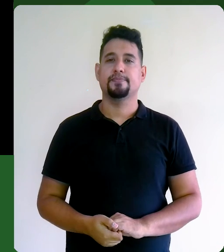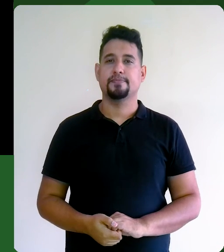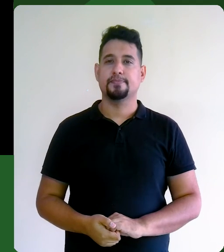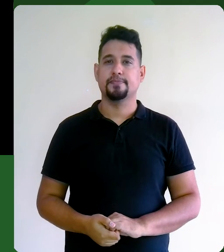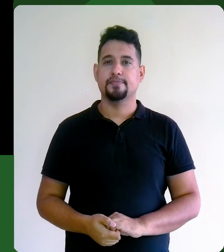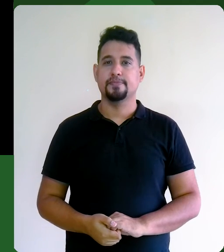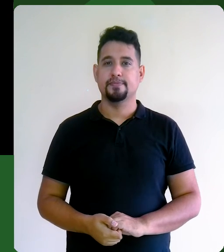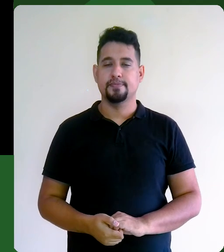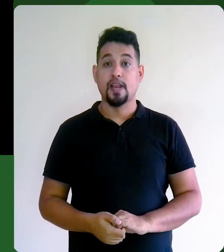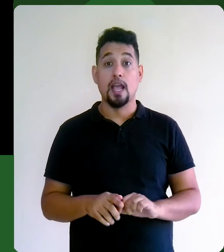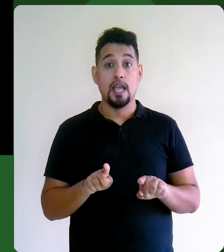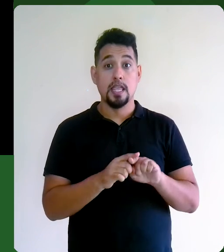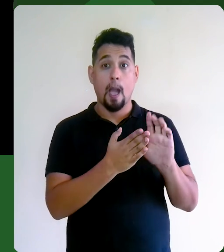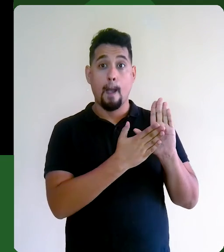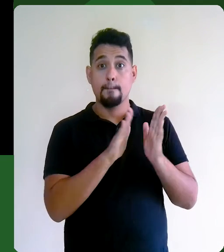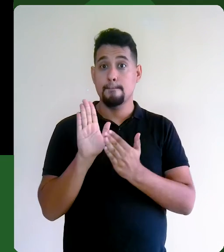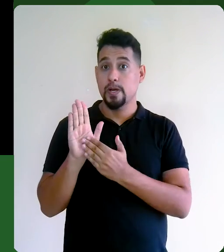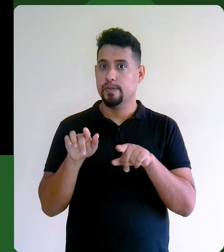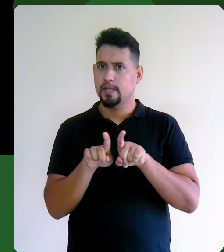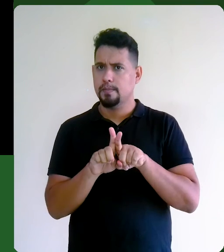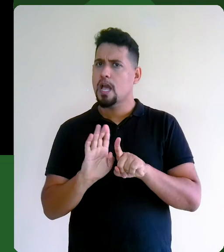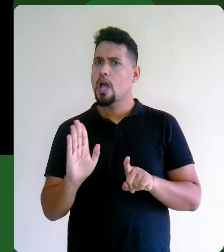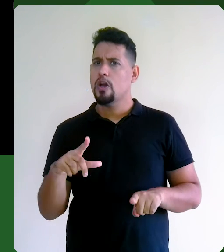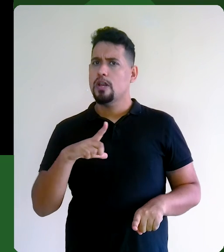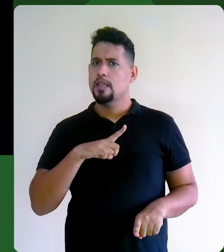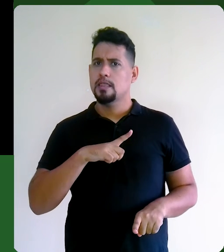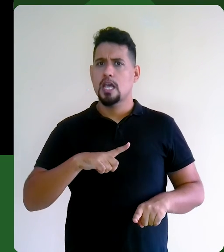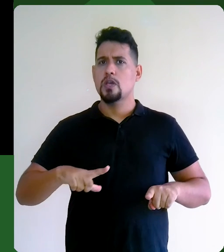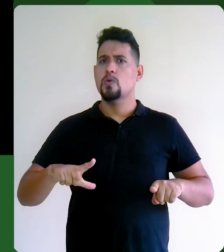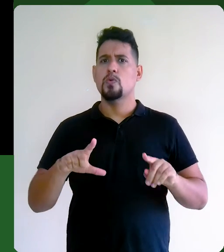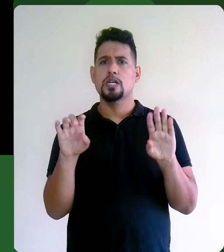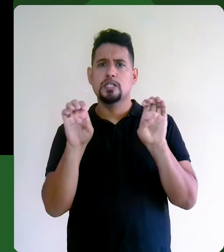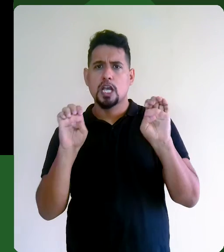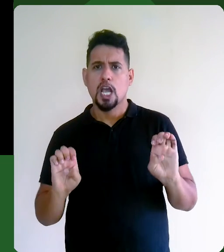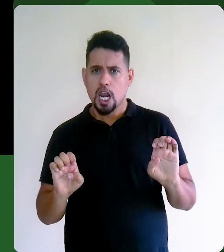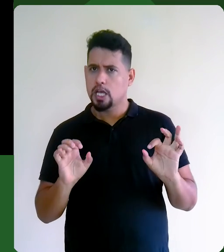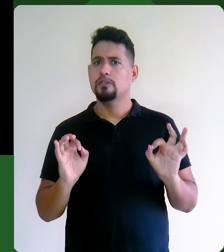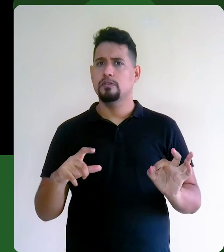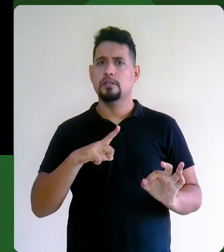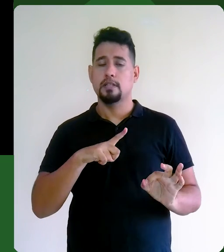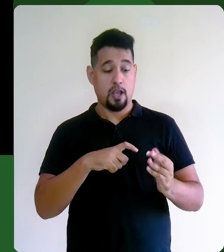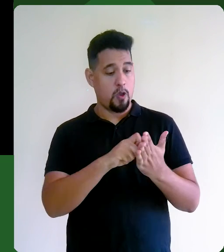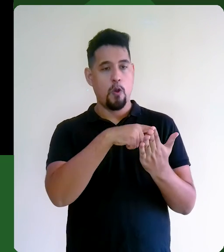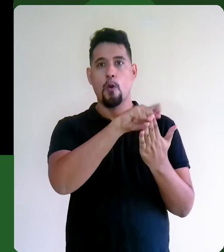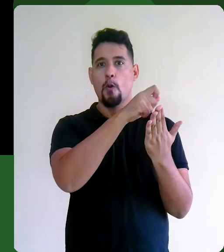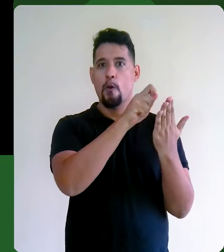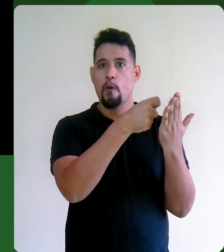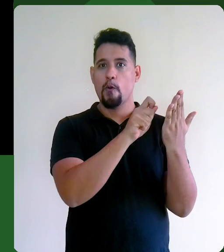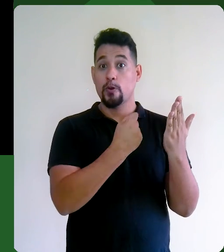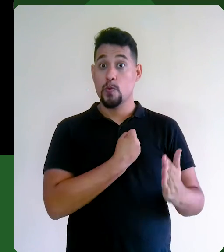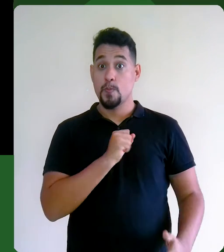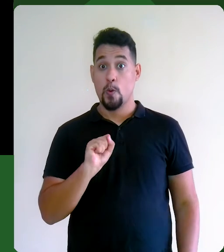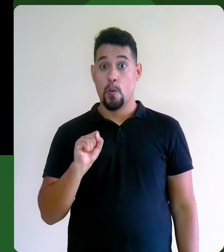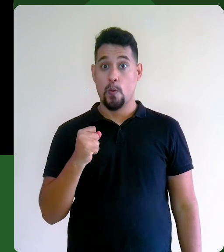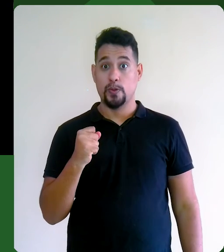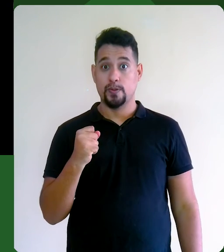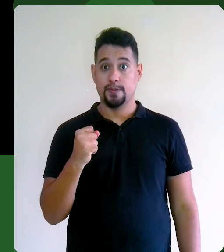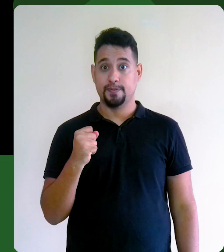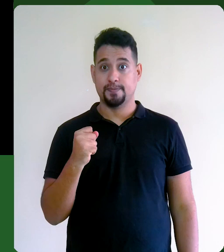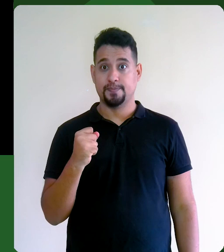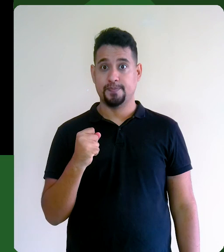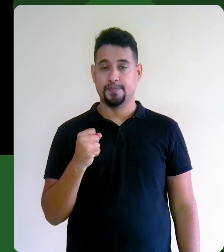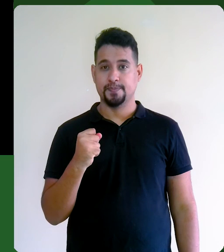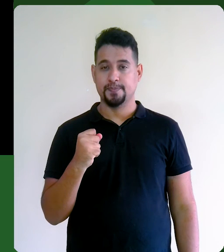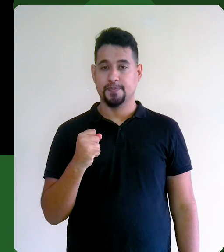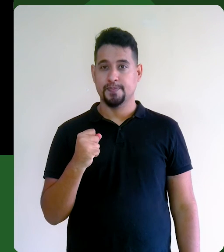milímetros. E a mãozinha. Então, nós temos aqui o esqueleto de um croquis